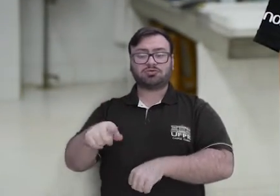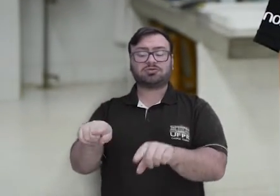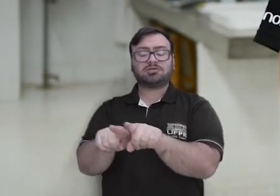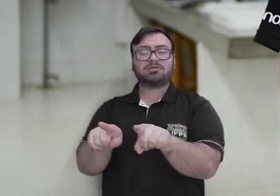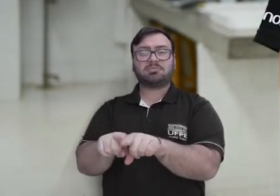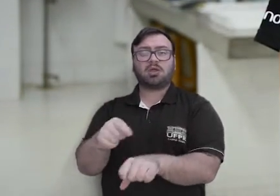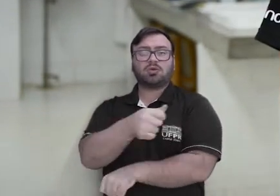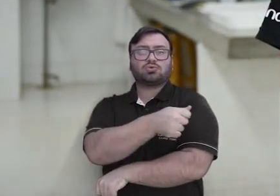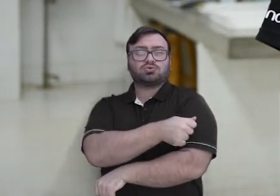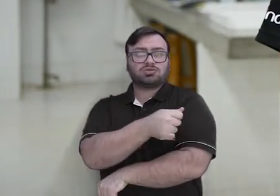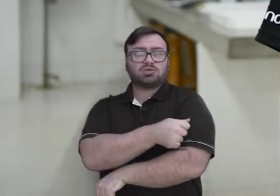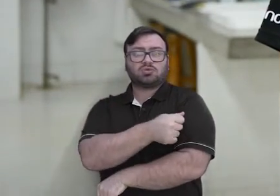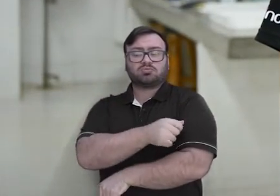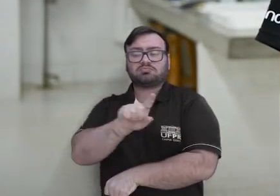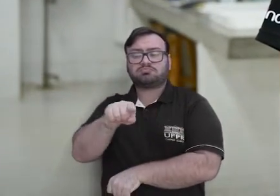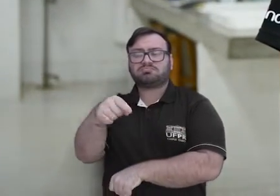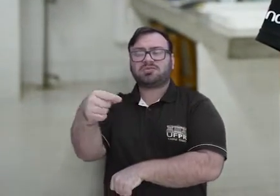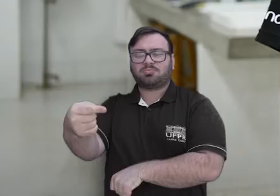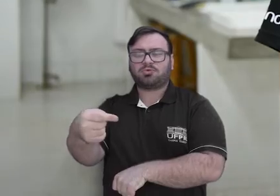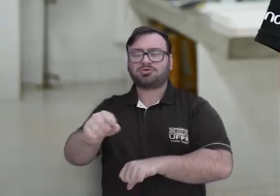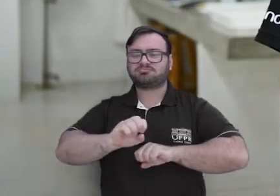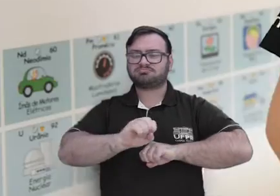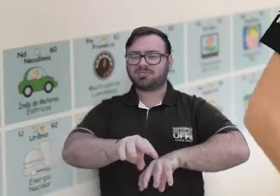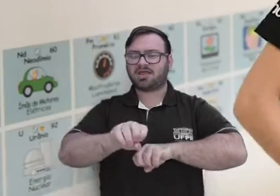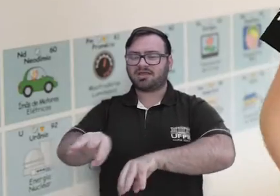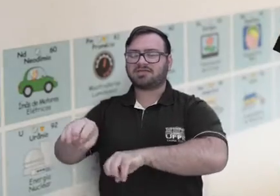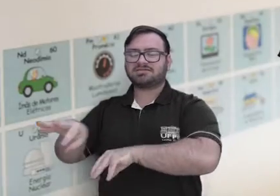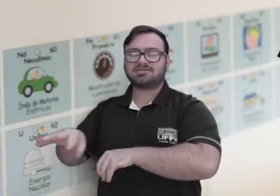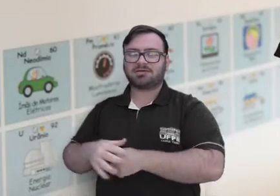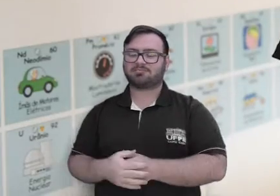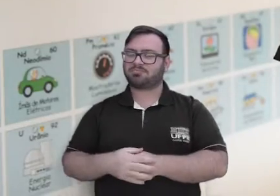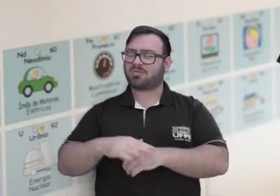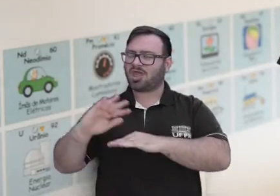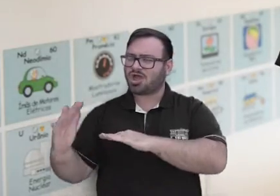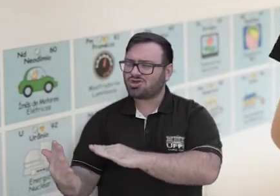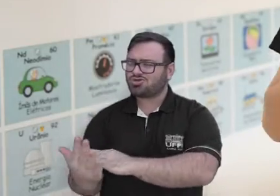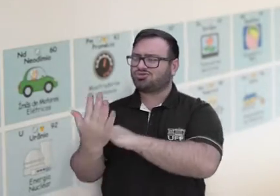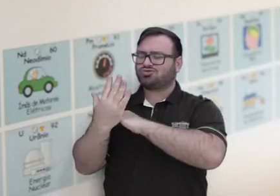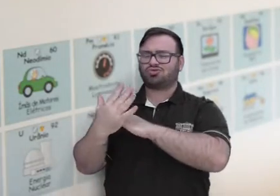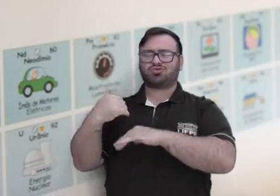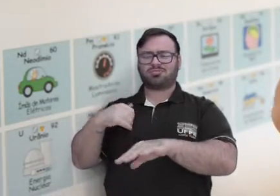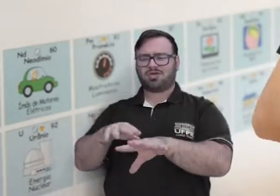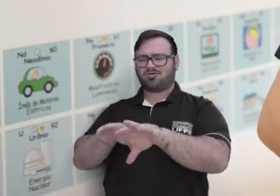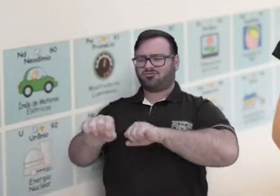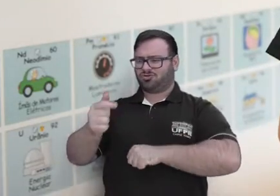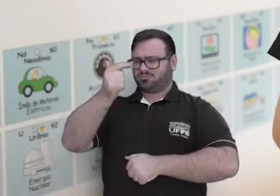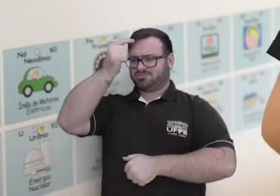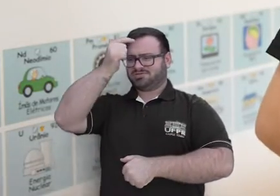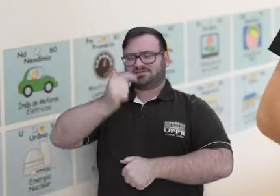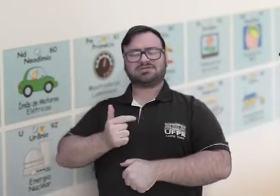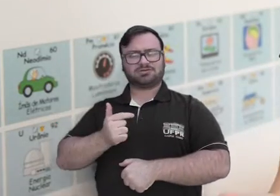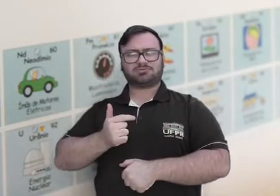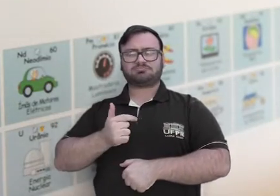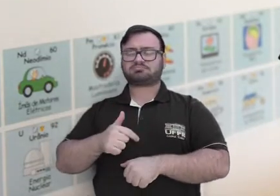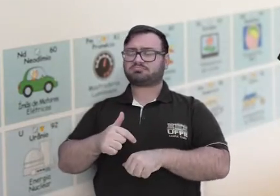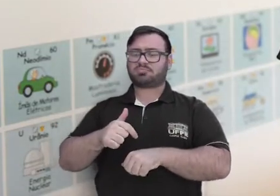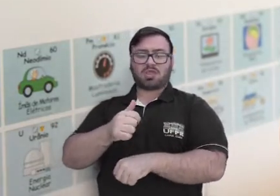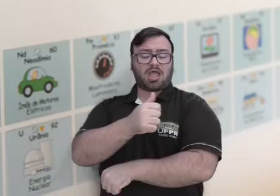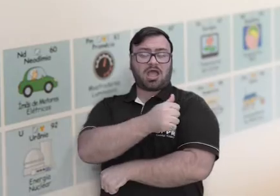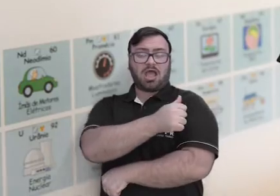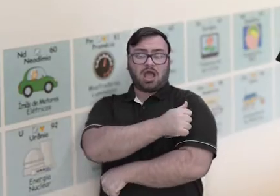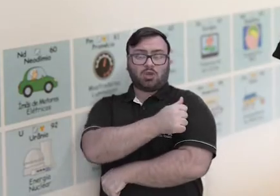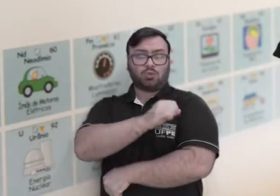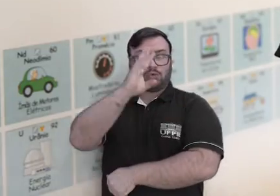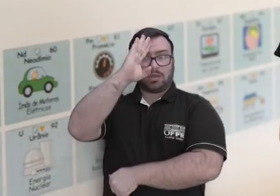que posteriormente vamos dar as aulas. Contribuiu muito para a minha formação, né? A minha formação tanto acadêmica